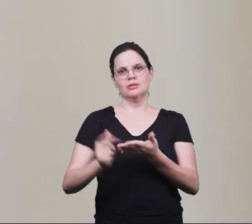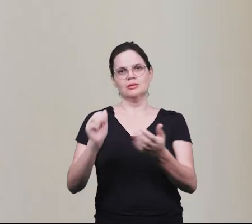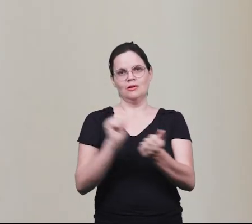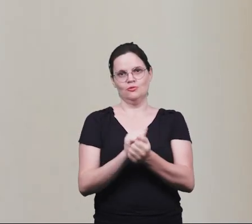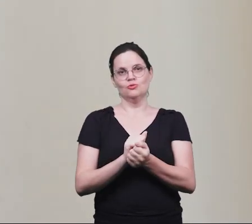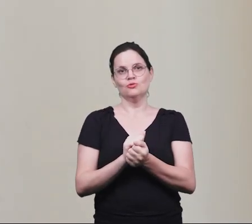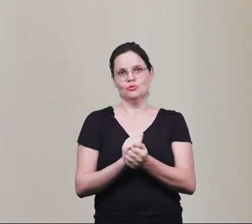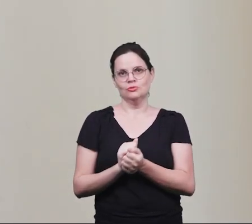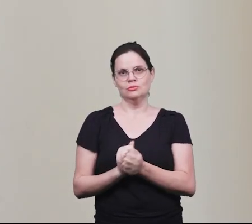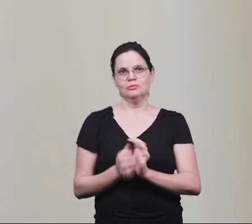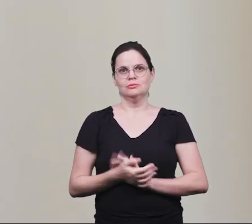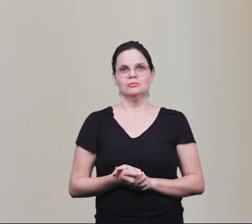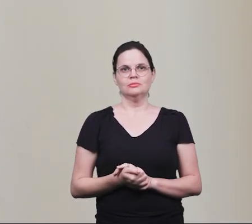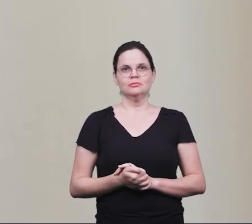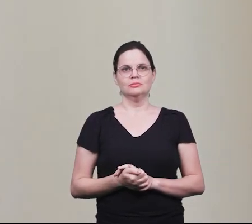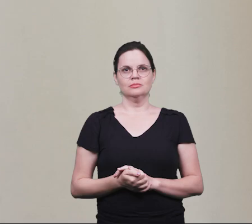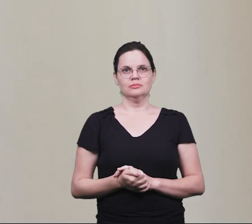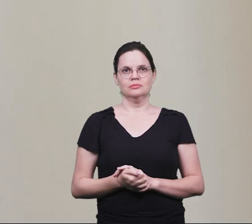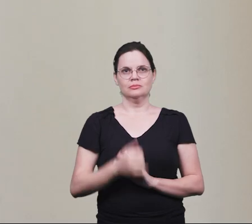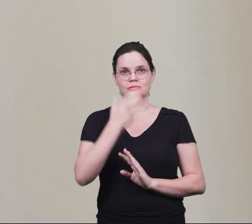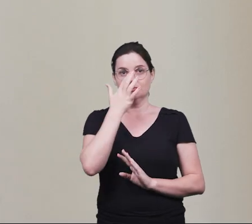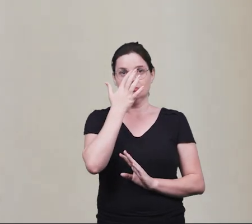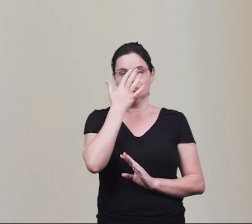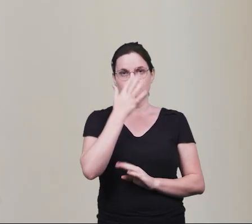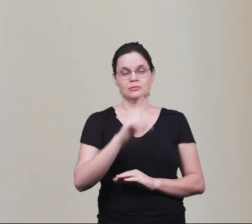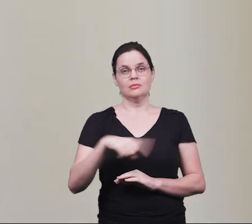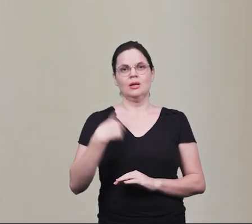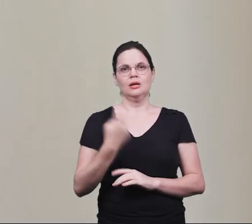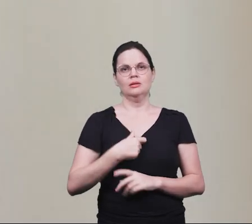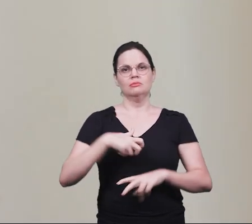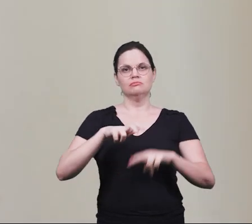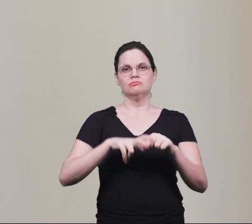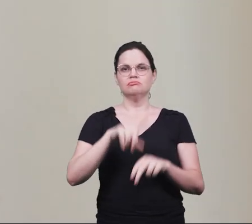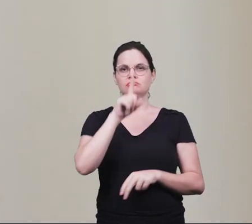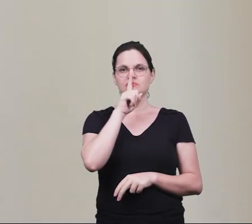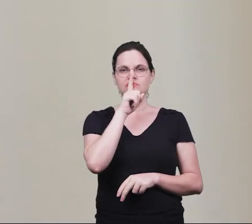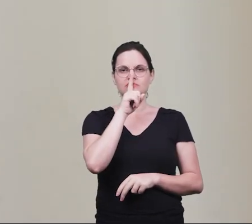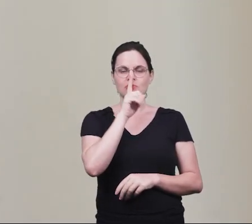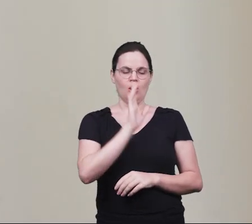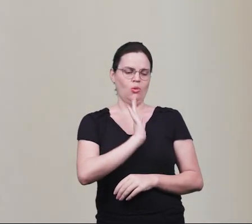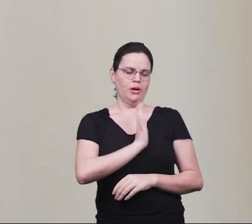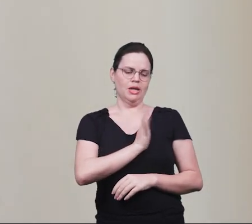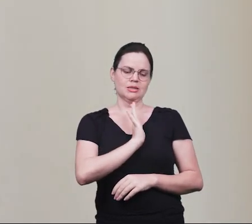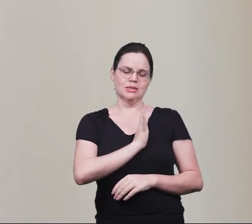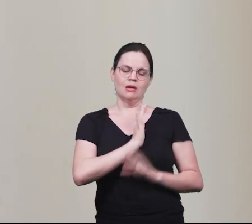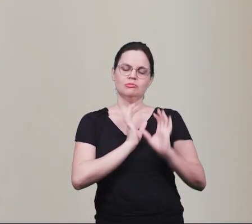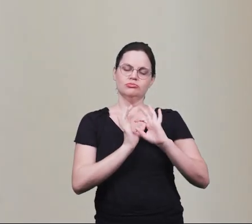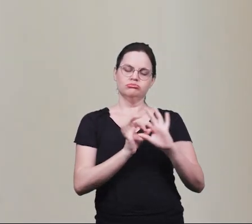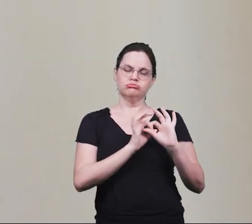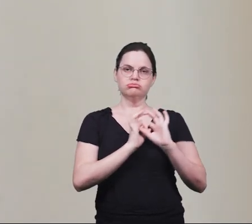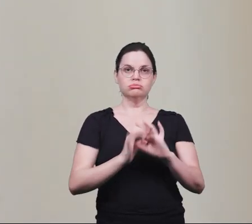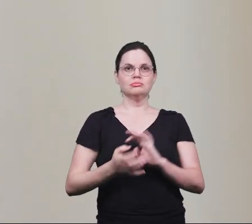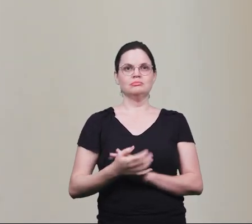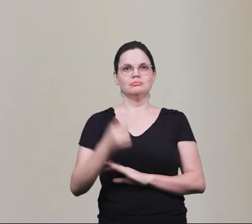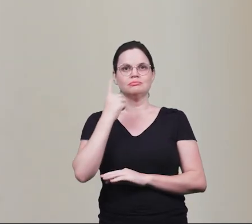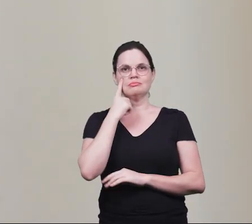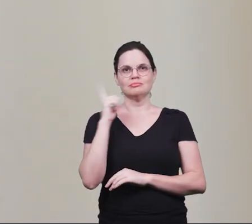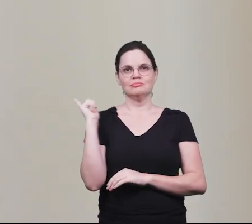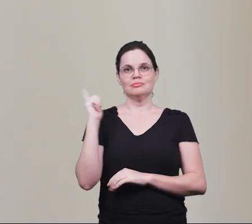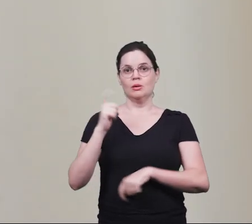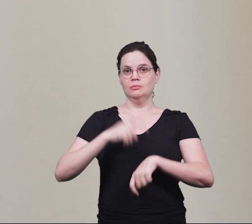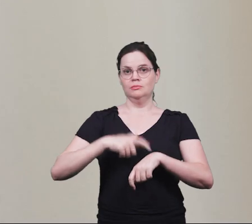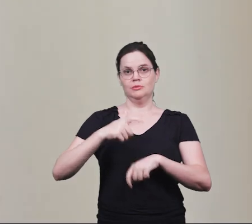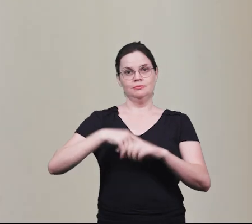pictograma. O irmão está orando e nós estamos concordando com a oração. Em